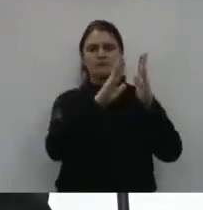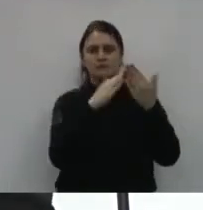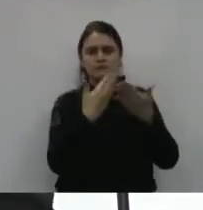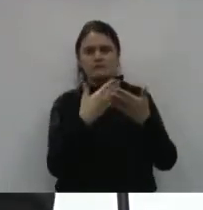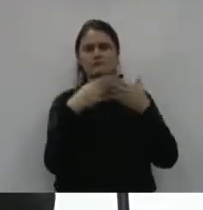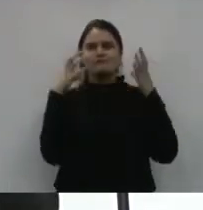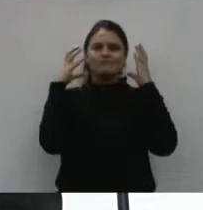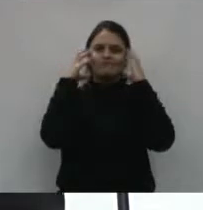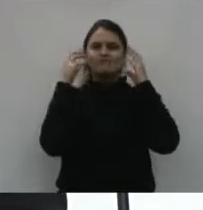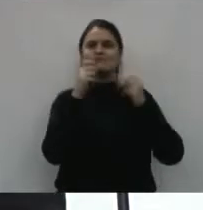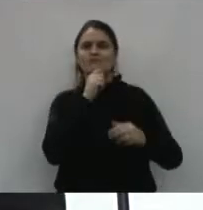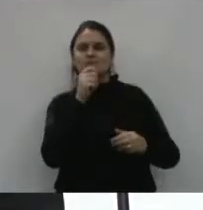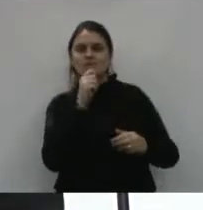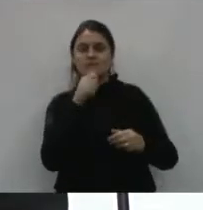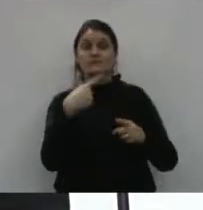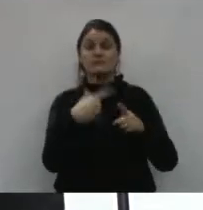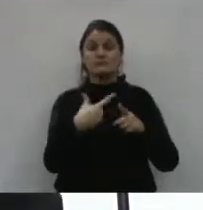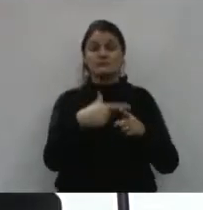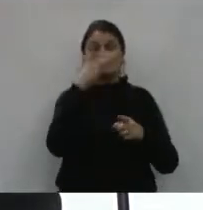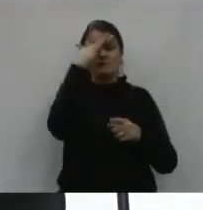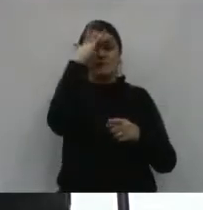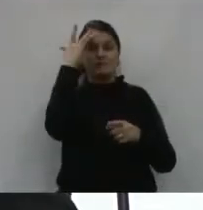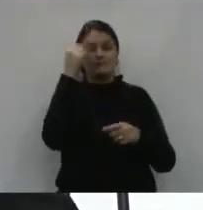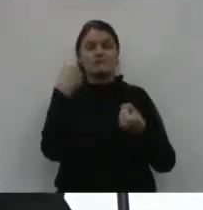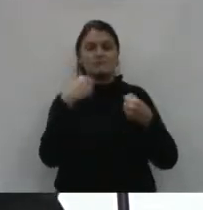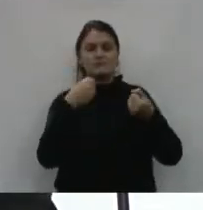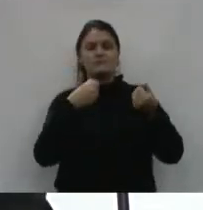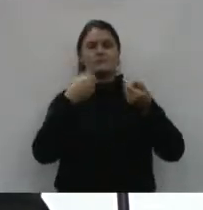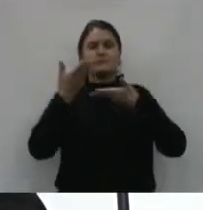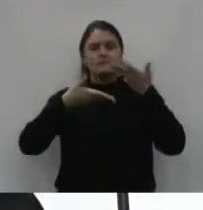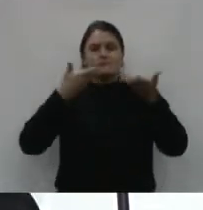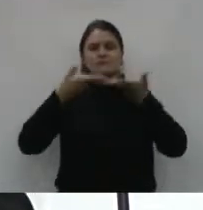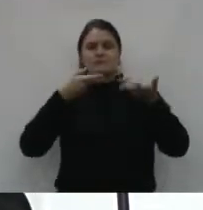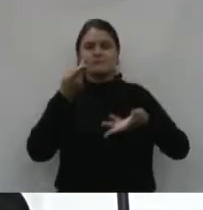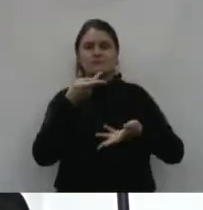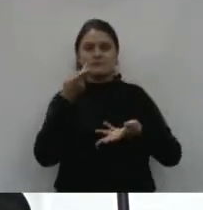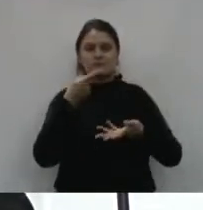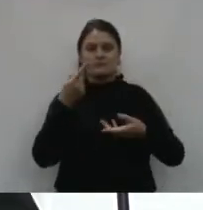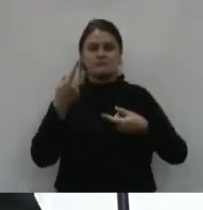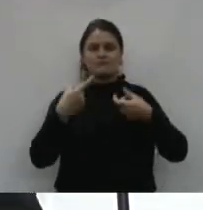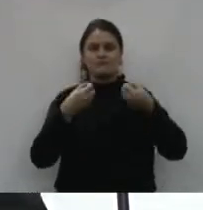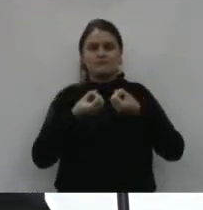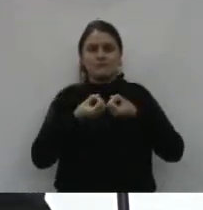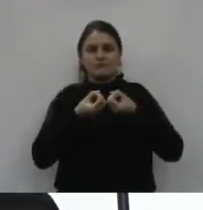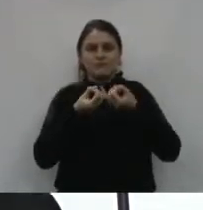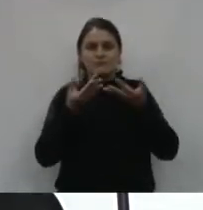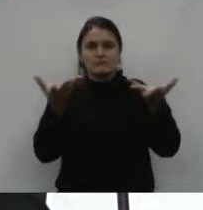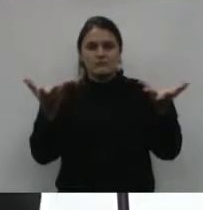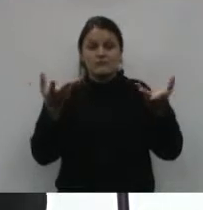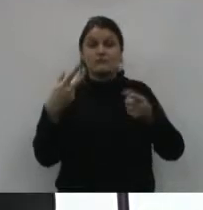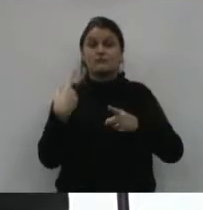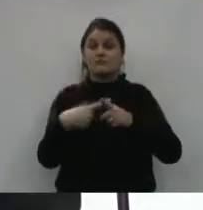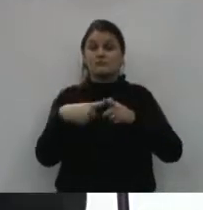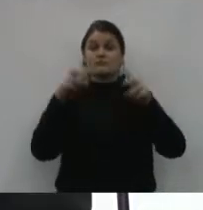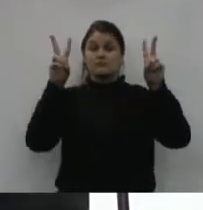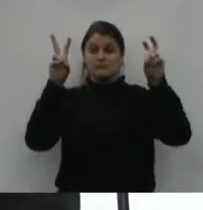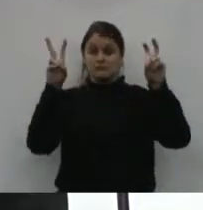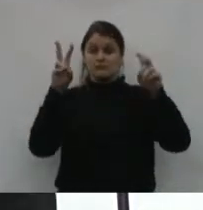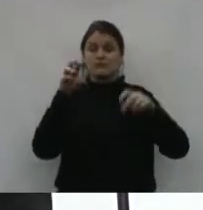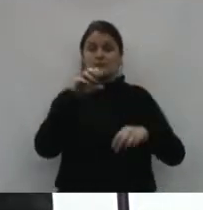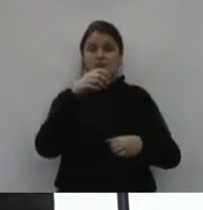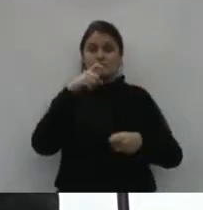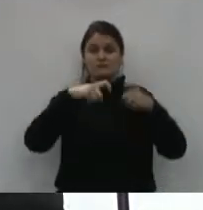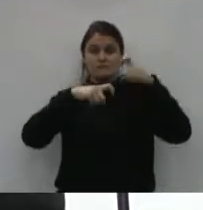mais pessoas estiverem falando sobre o mesmo assunto ao mesmo tempo melhor né e é claro que não queremos que esse abuso seja abordado apenas